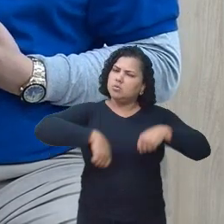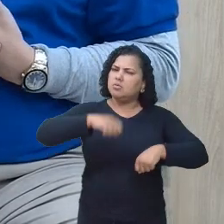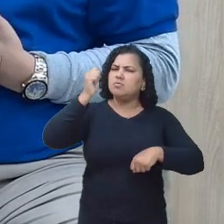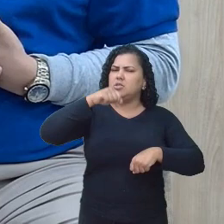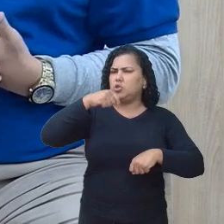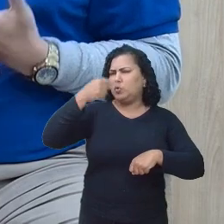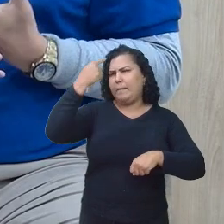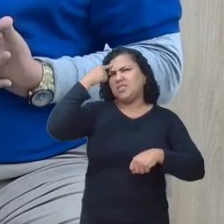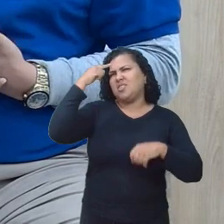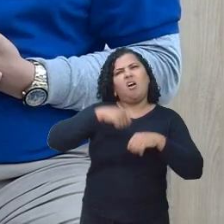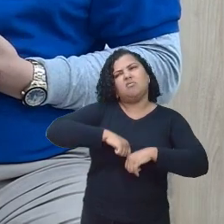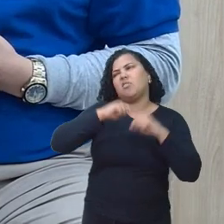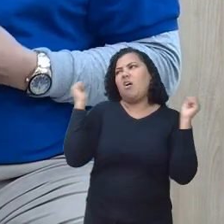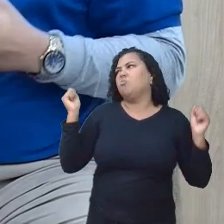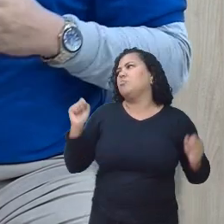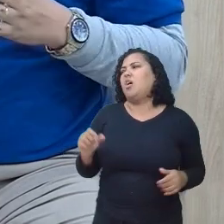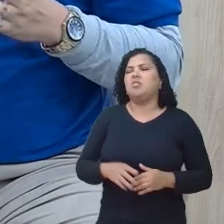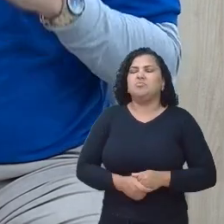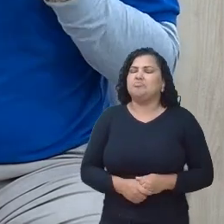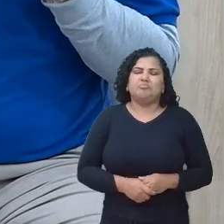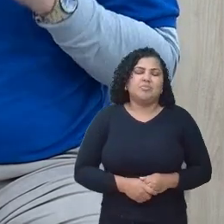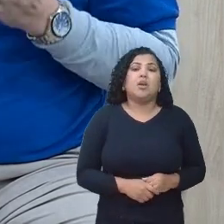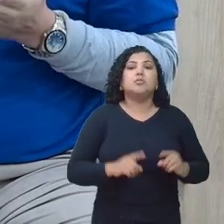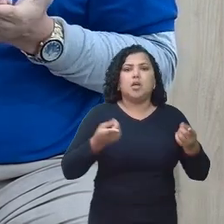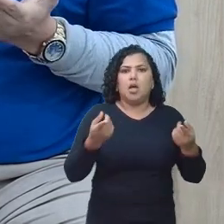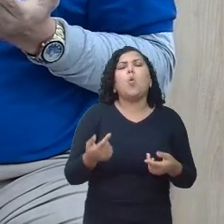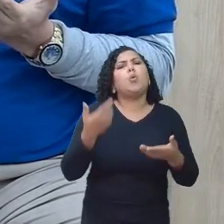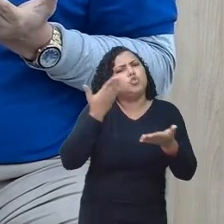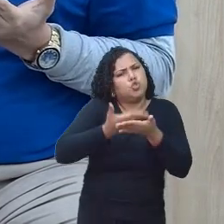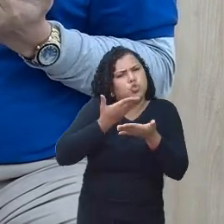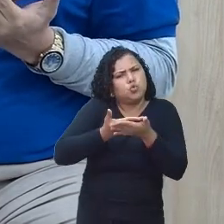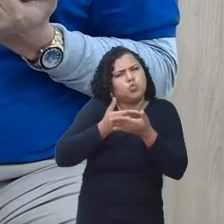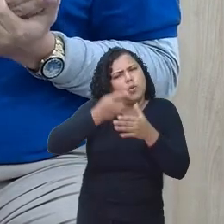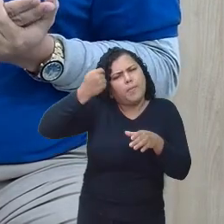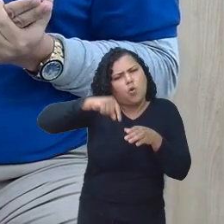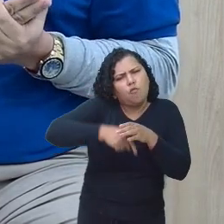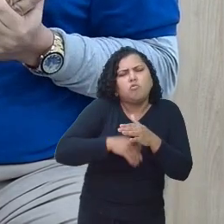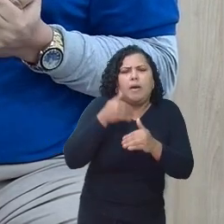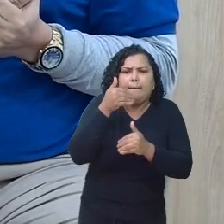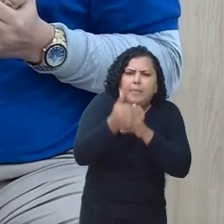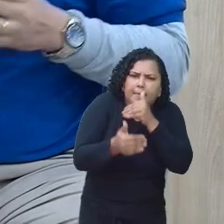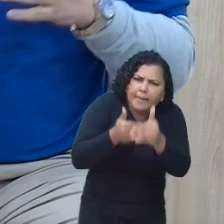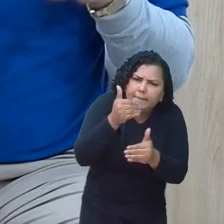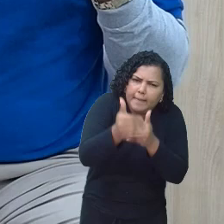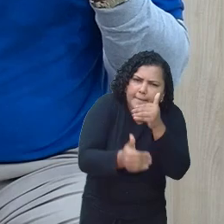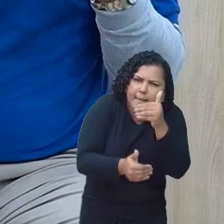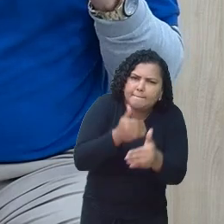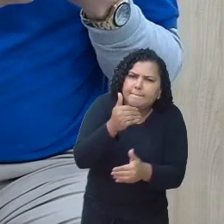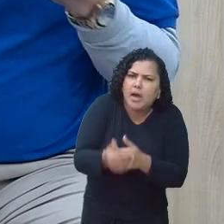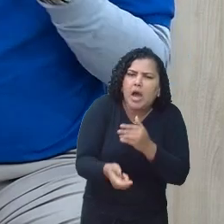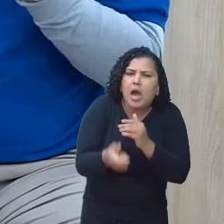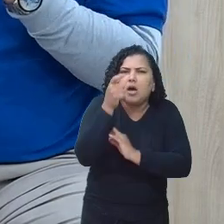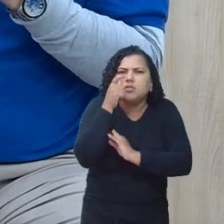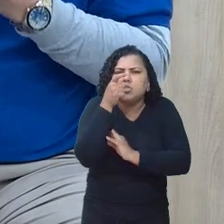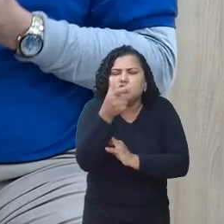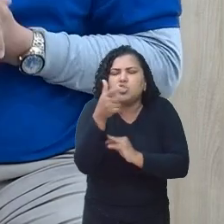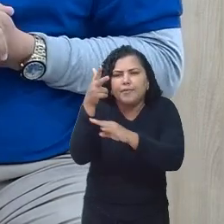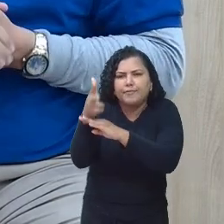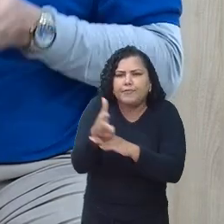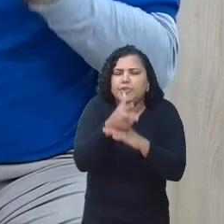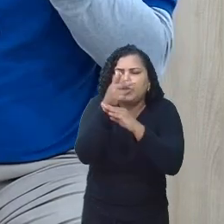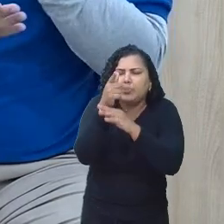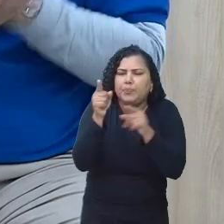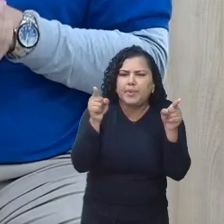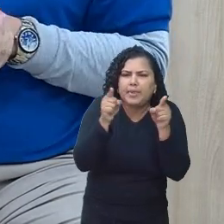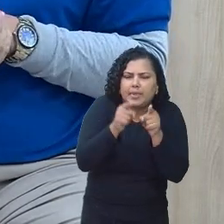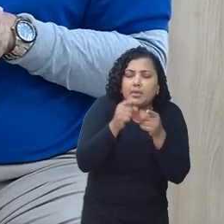que são incapazes, é possível. Vão da maneira de vocês, estudando passo a passo, entendendo vídeos pequenos como aquele da tenista,